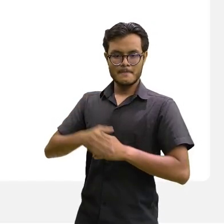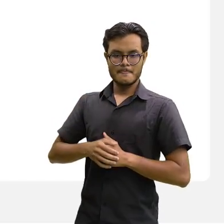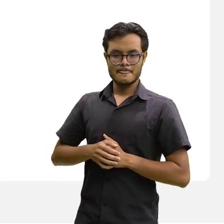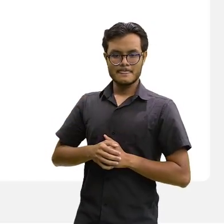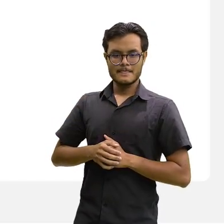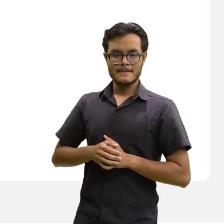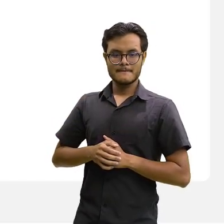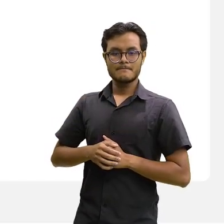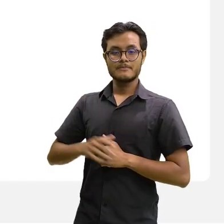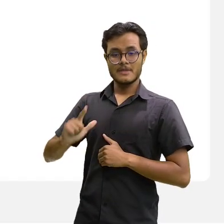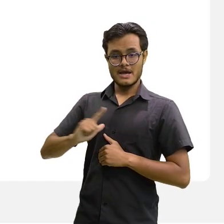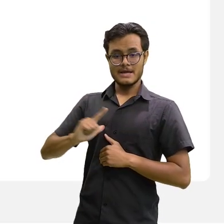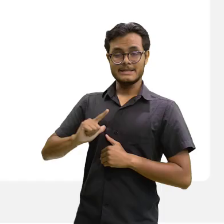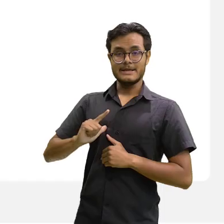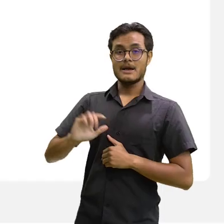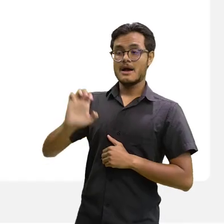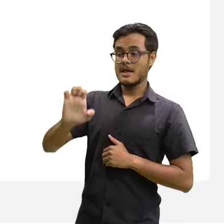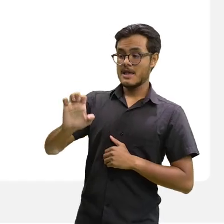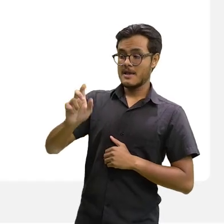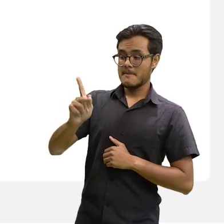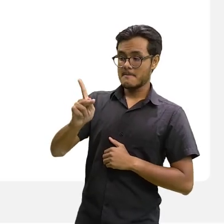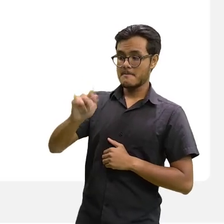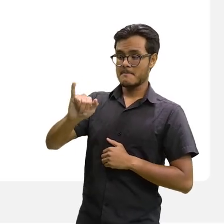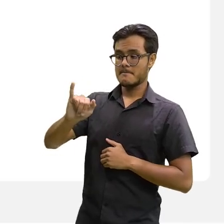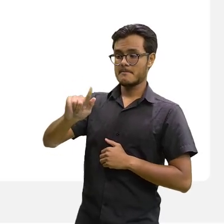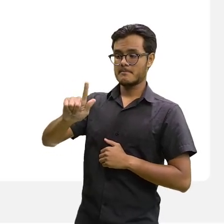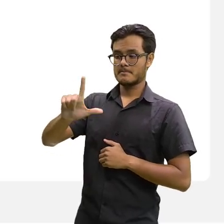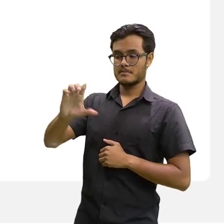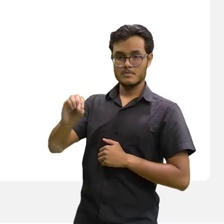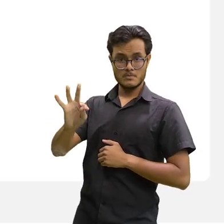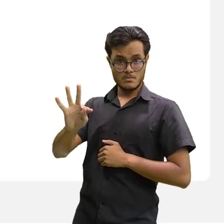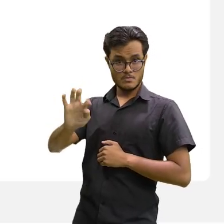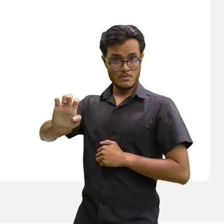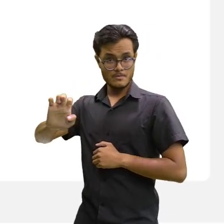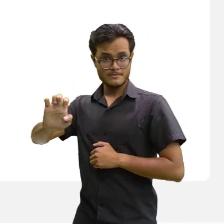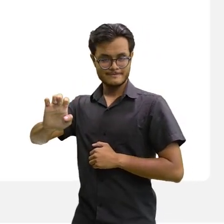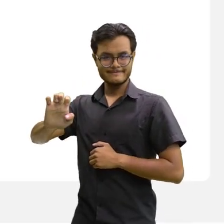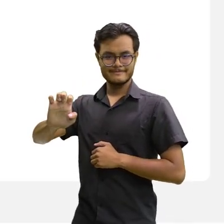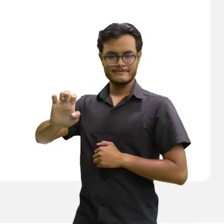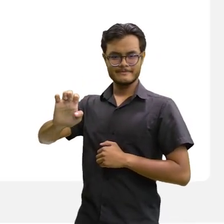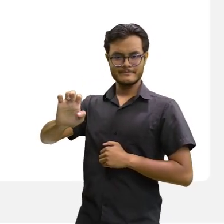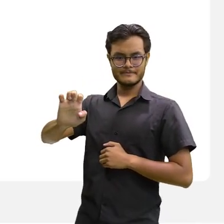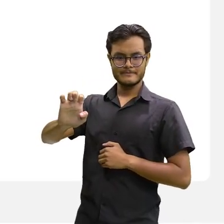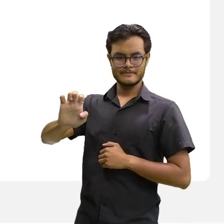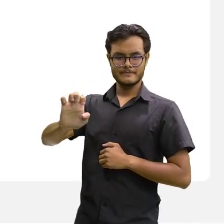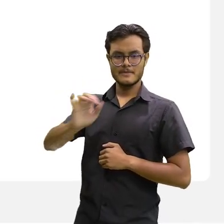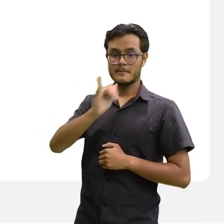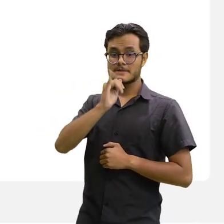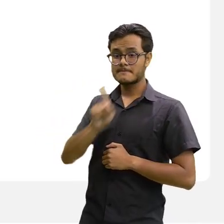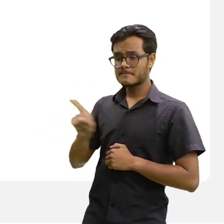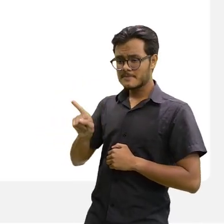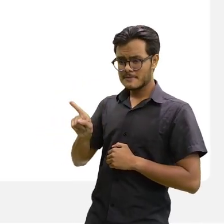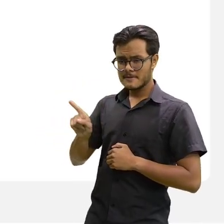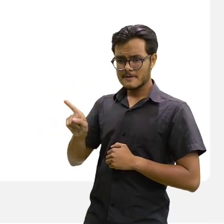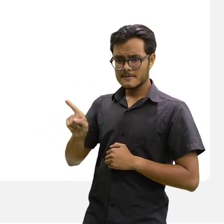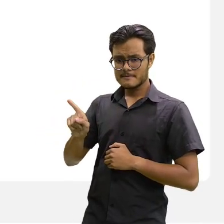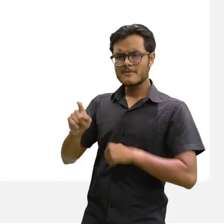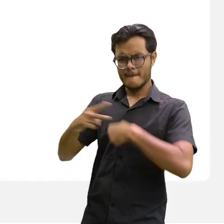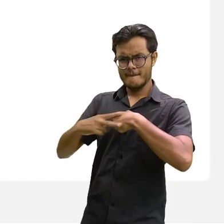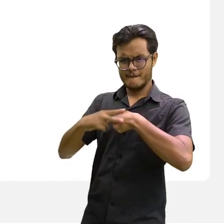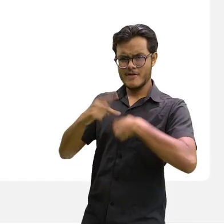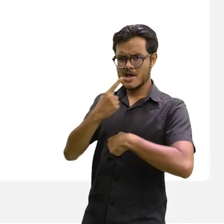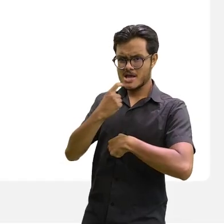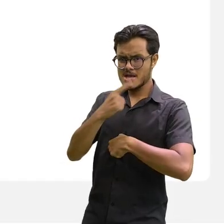essa estrutura chamada epiglote, que está bem aqui, ó, tá vendo? A